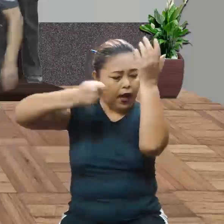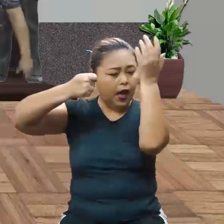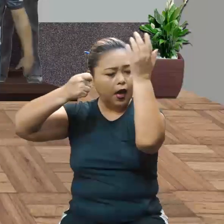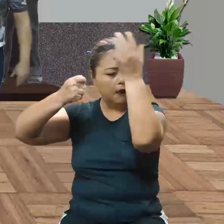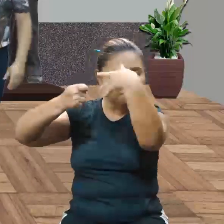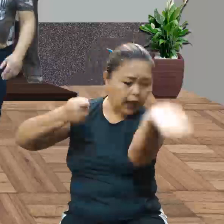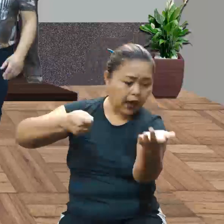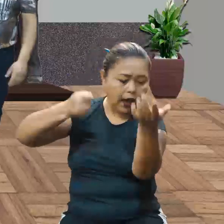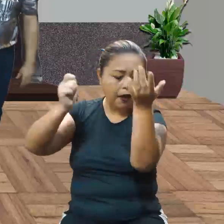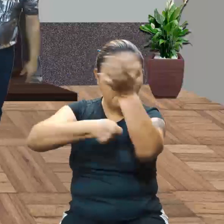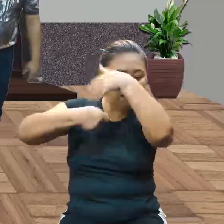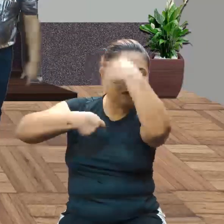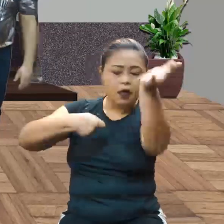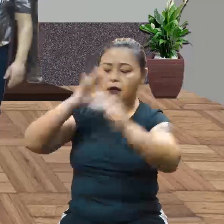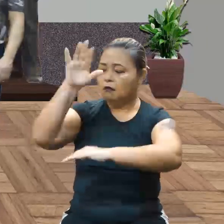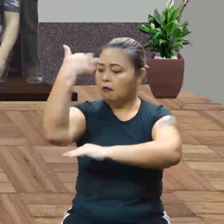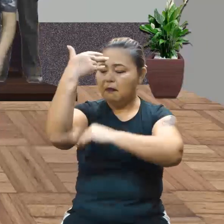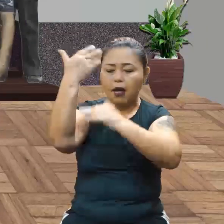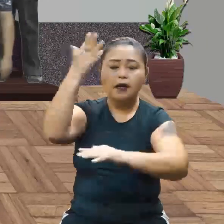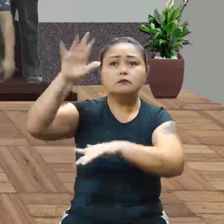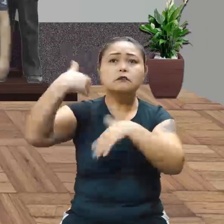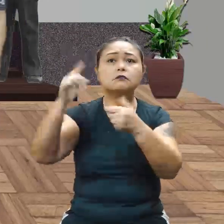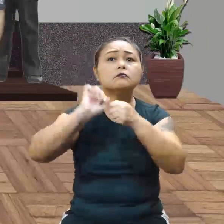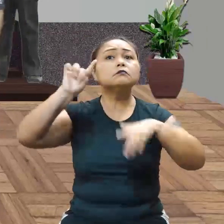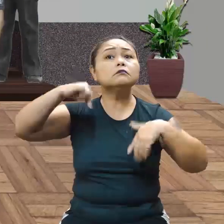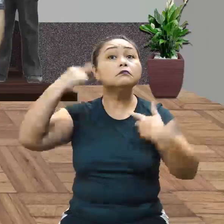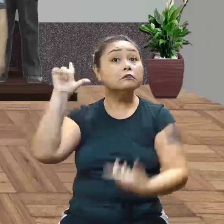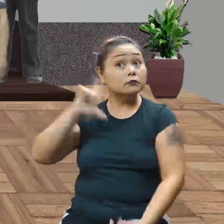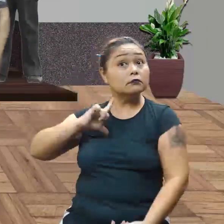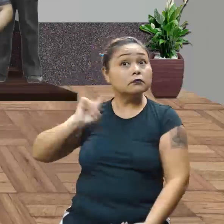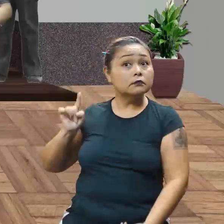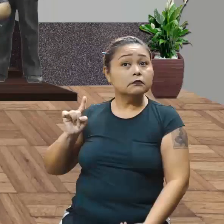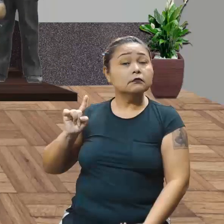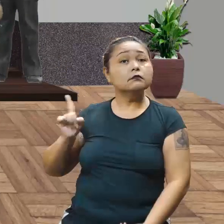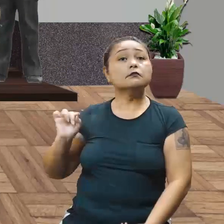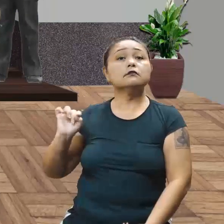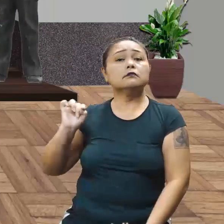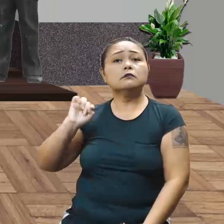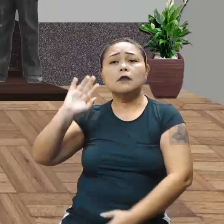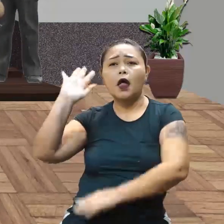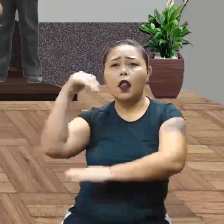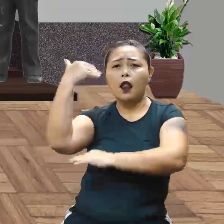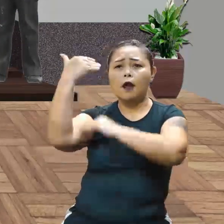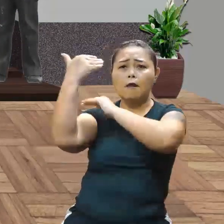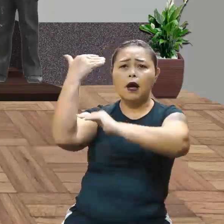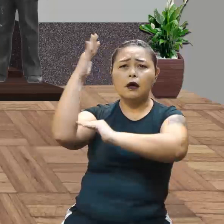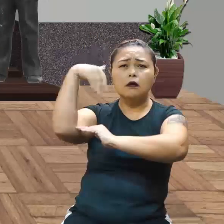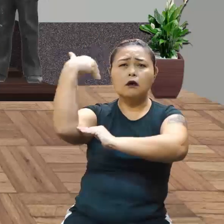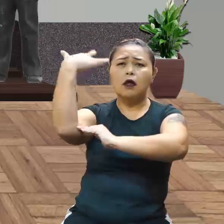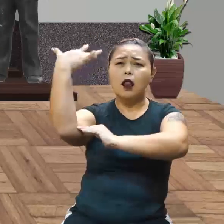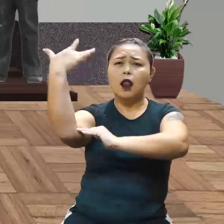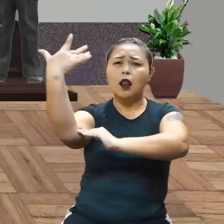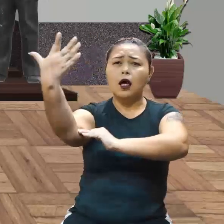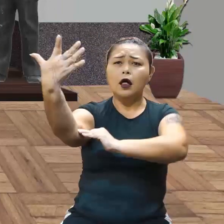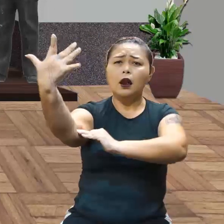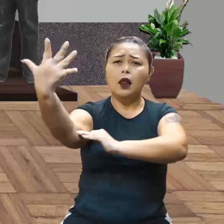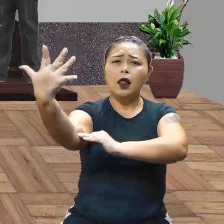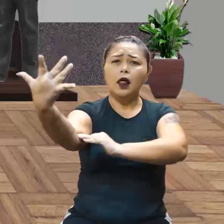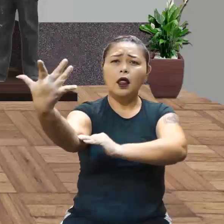teçado, derrubando essas clareiras. Nós temos aí essa grande derrubada dessa mata,